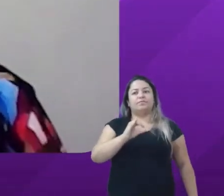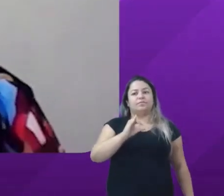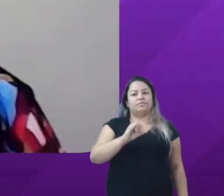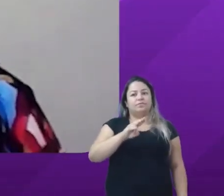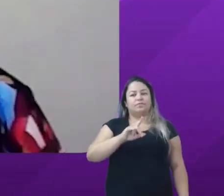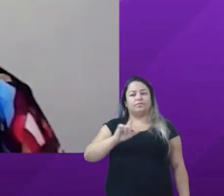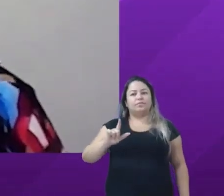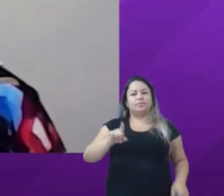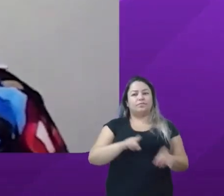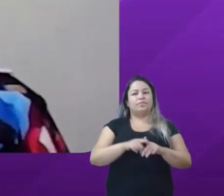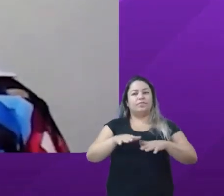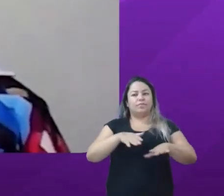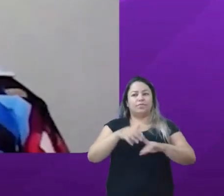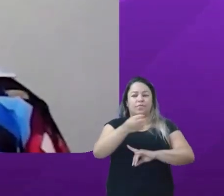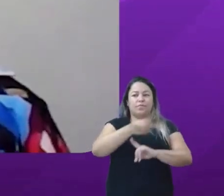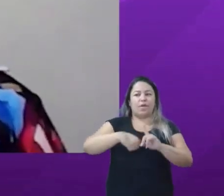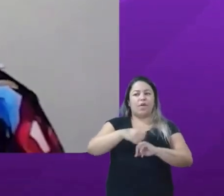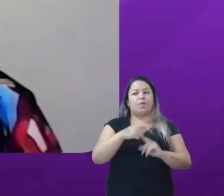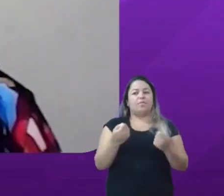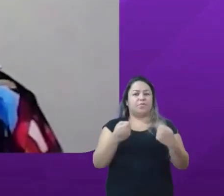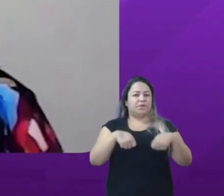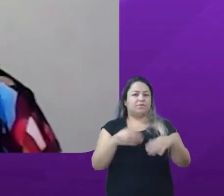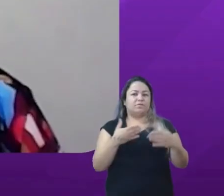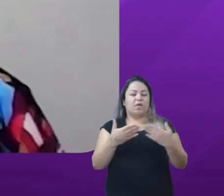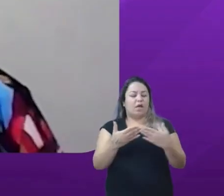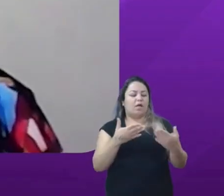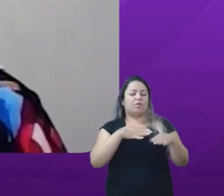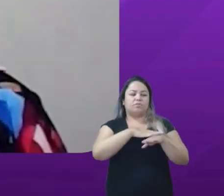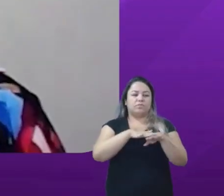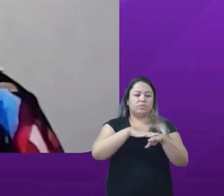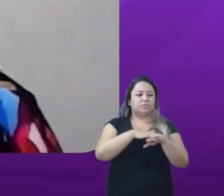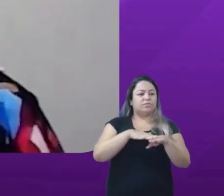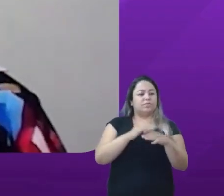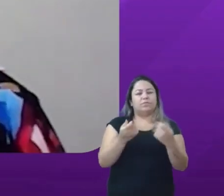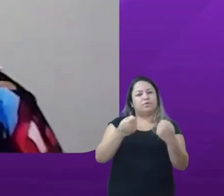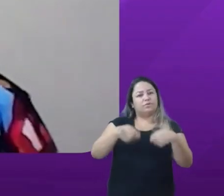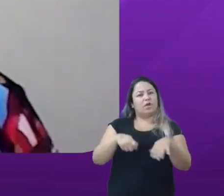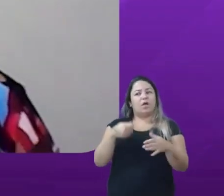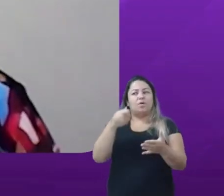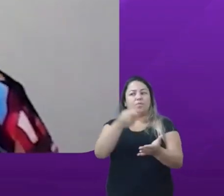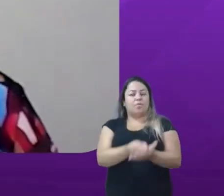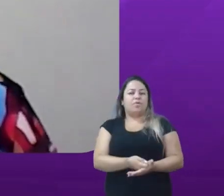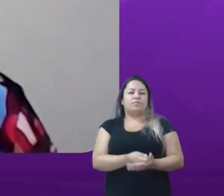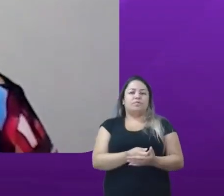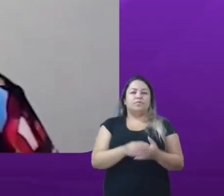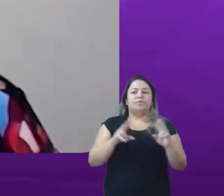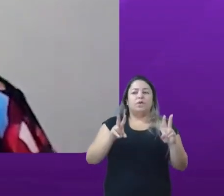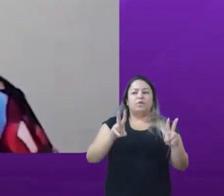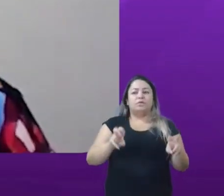nos movimentos sociais, nós precisamos dialogar sobre isso e precisamos cobrar, né,